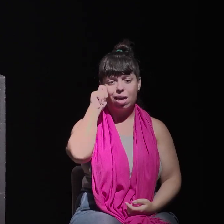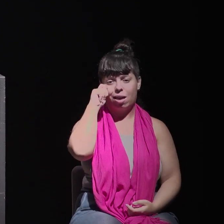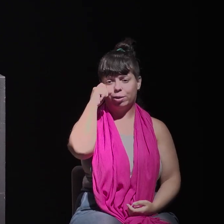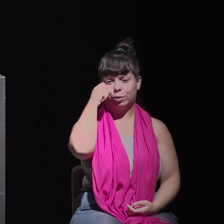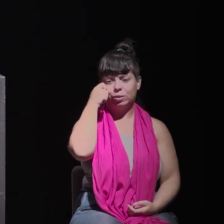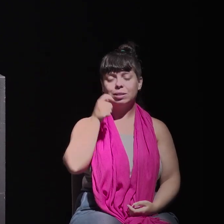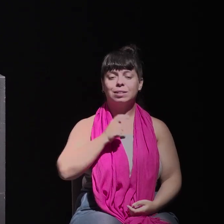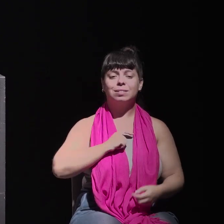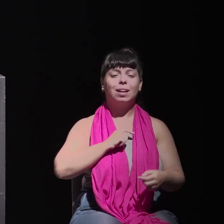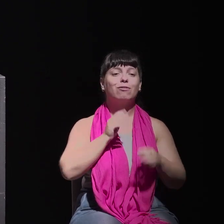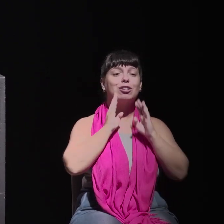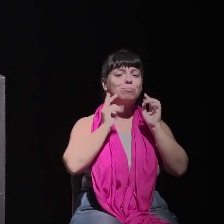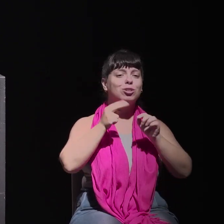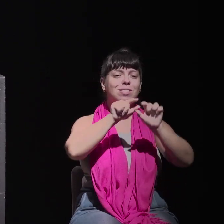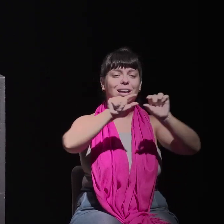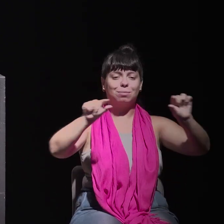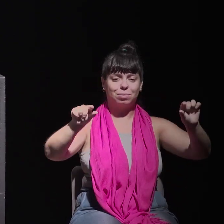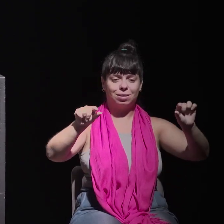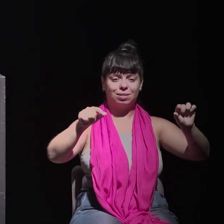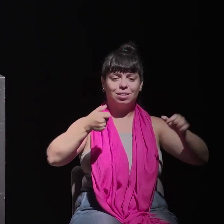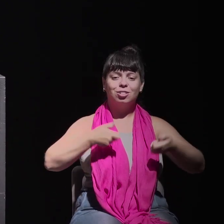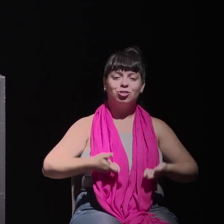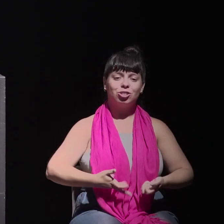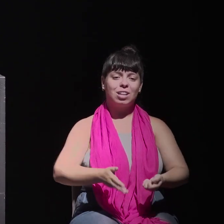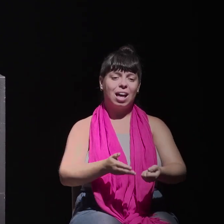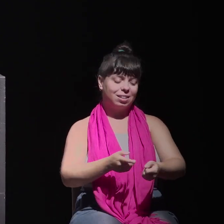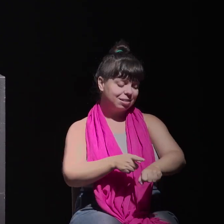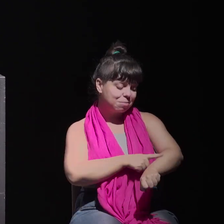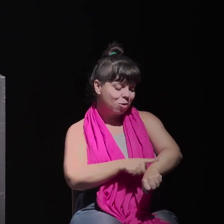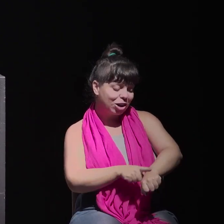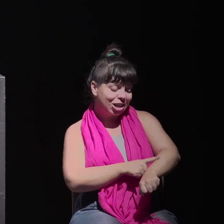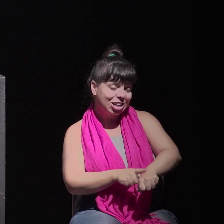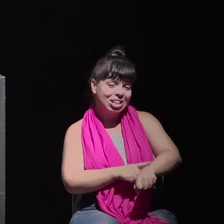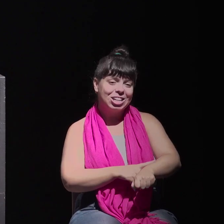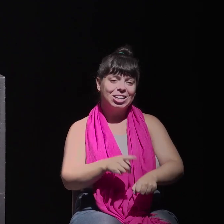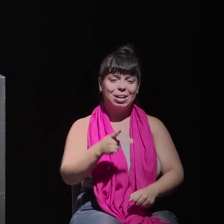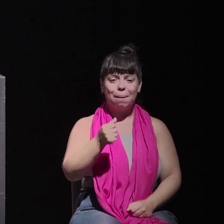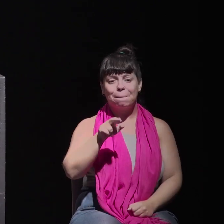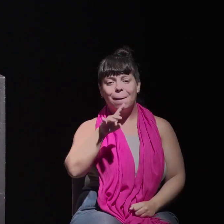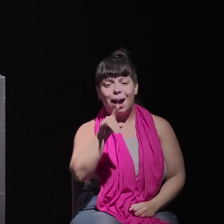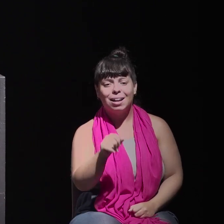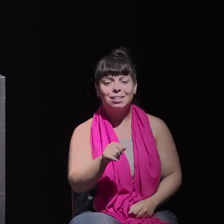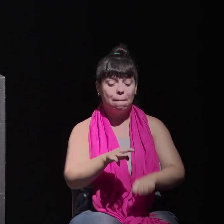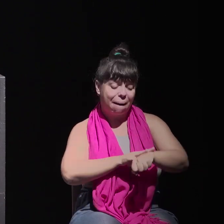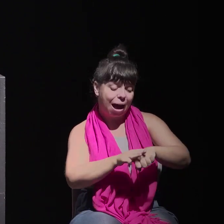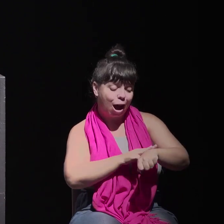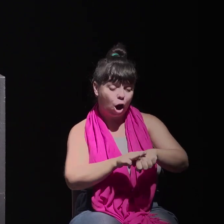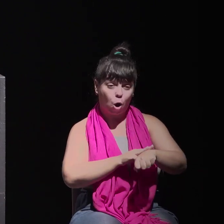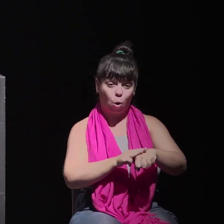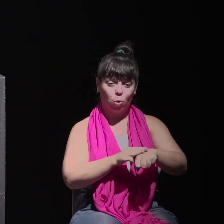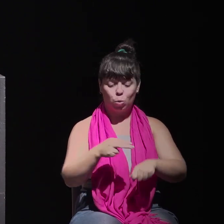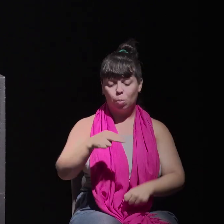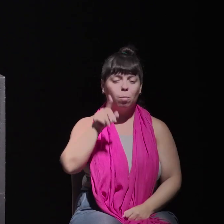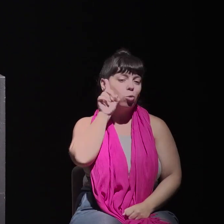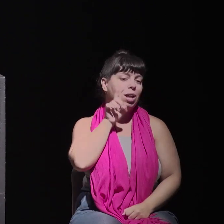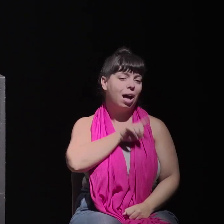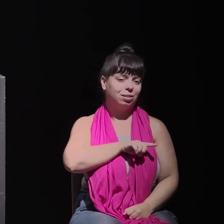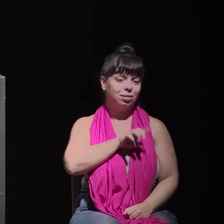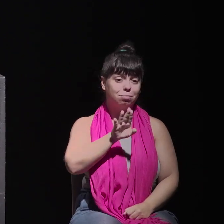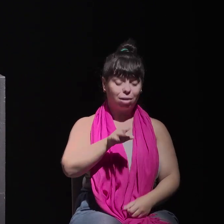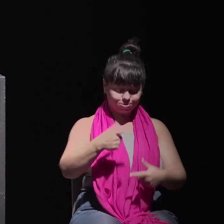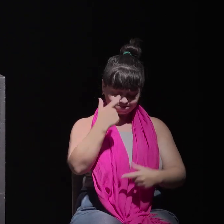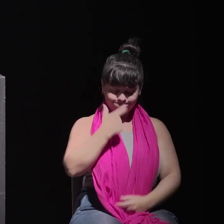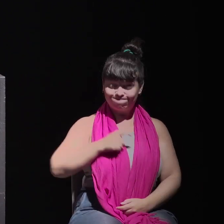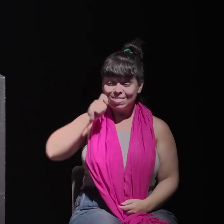no Facebook, que é a seguinte: a gente nasce moreninha, escurinha, parda, marrom, mulata, mas tornar-se mulher negra é uma